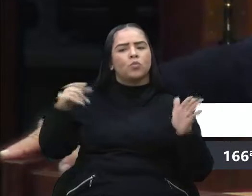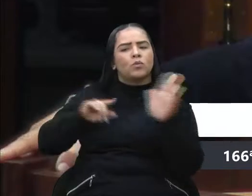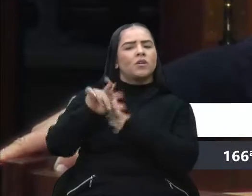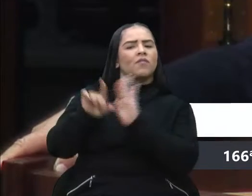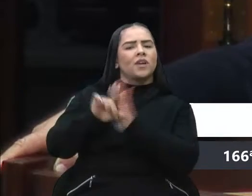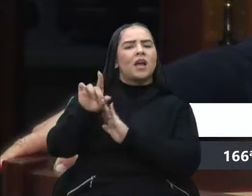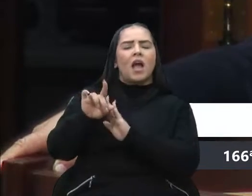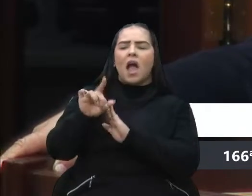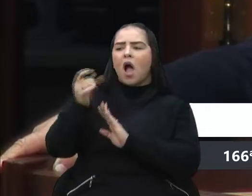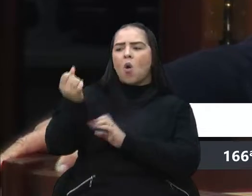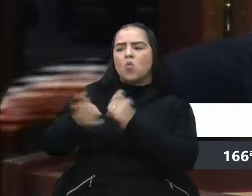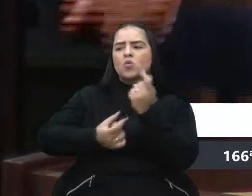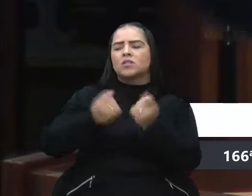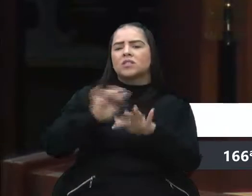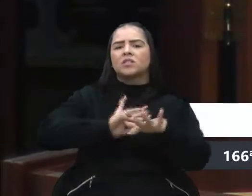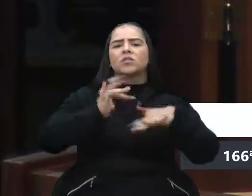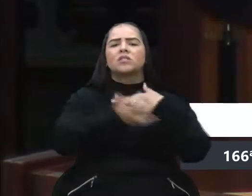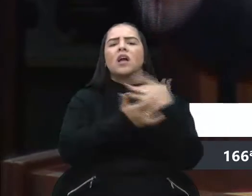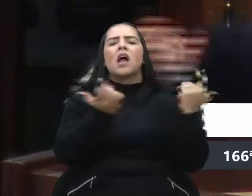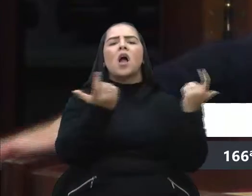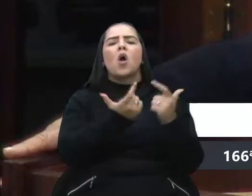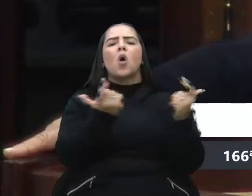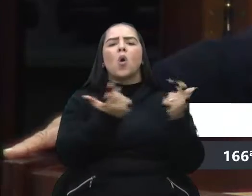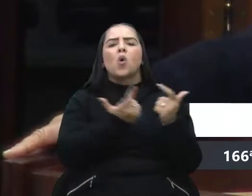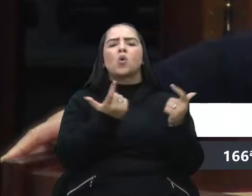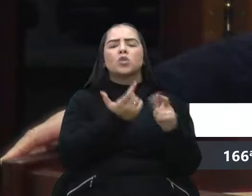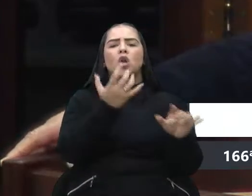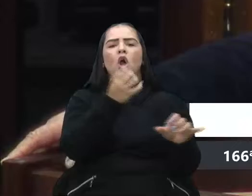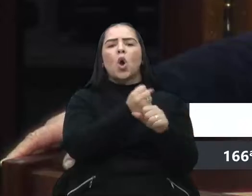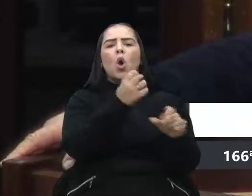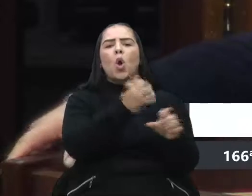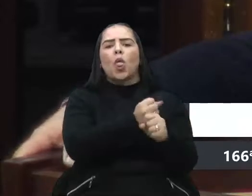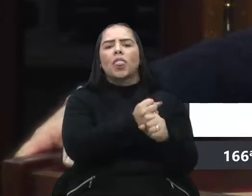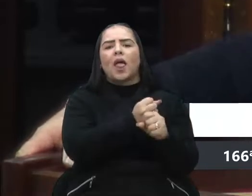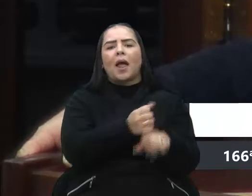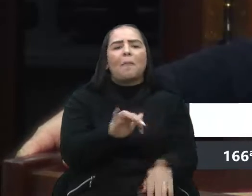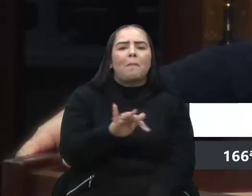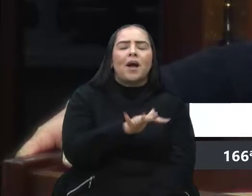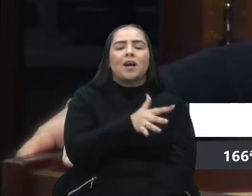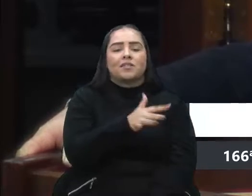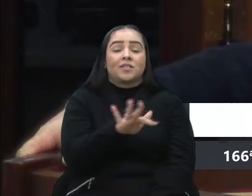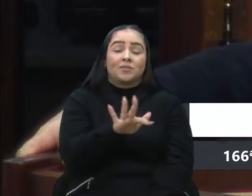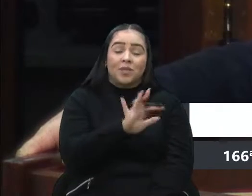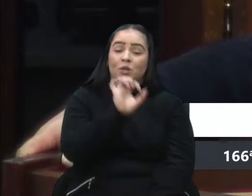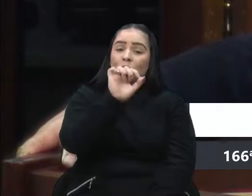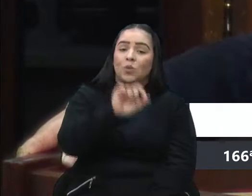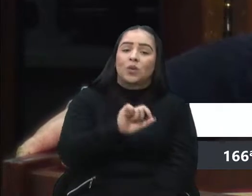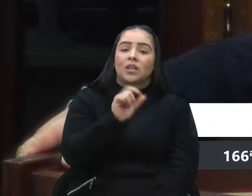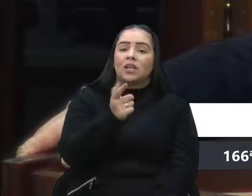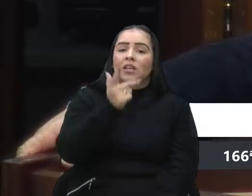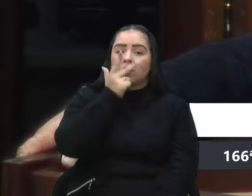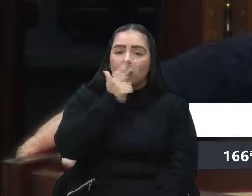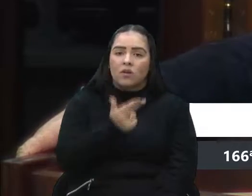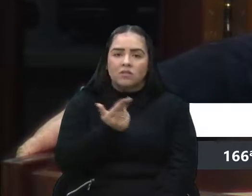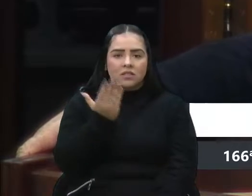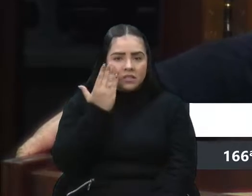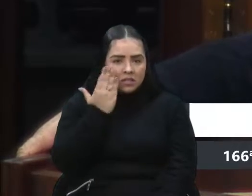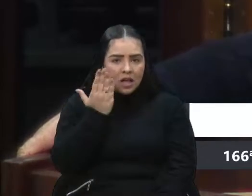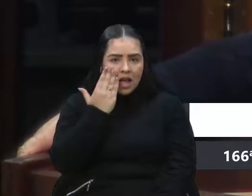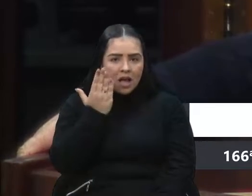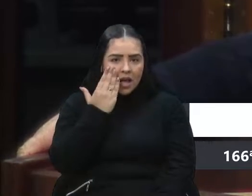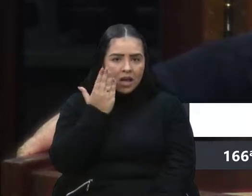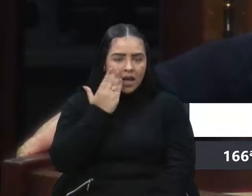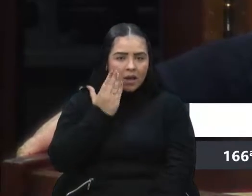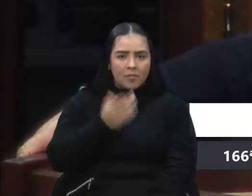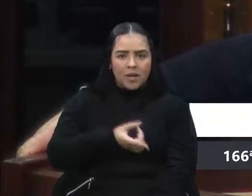redes sociais, cadê a prestação de contas? É mais ou menos que nem querer adivinhar o resultado do jogo.